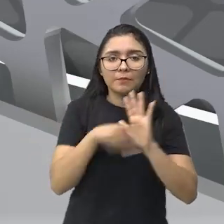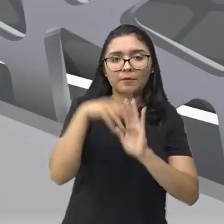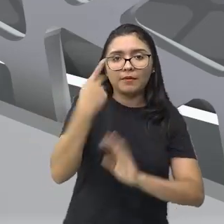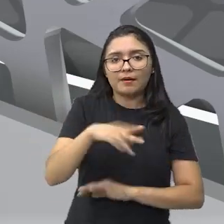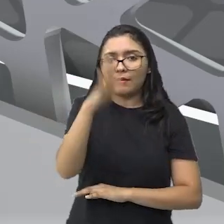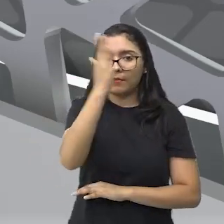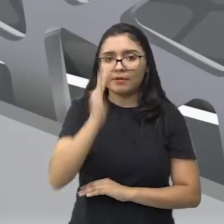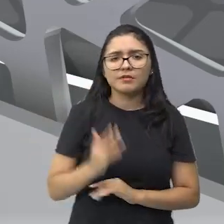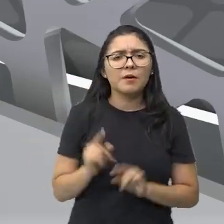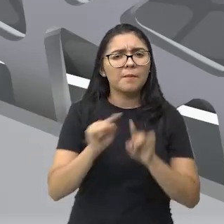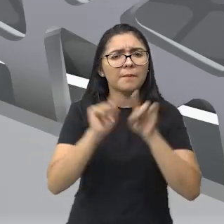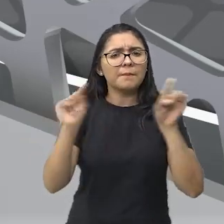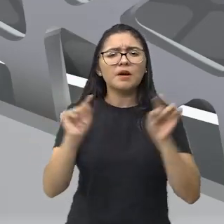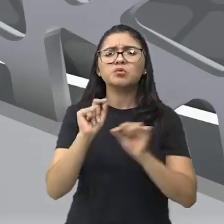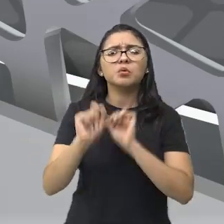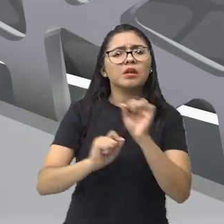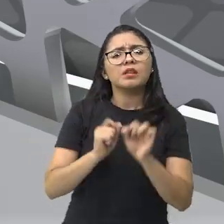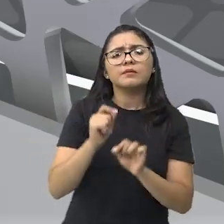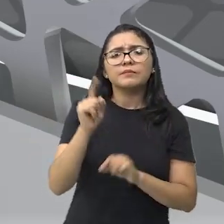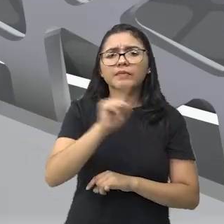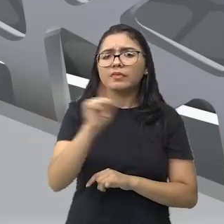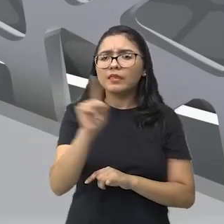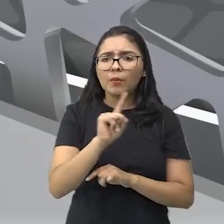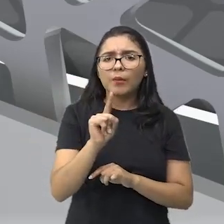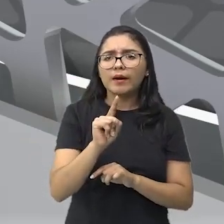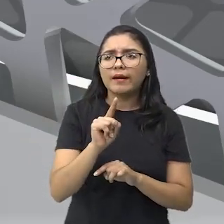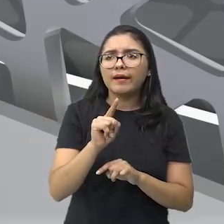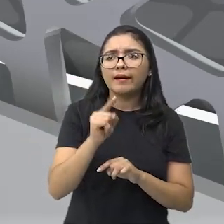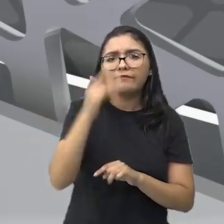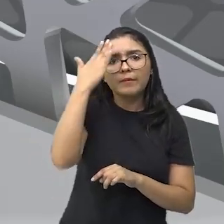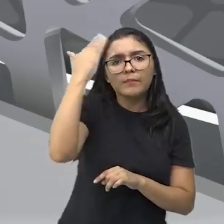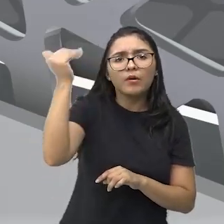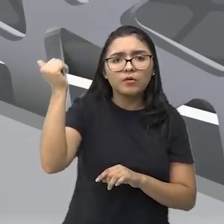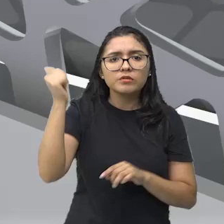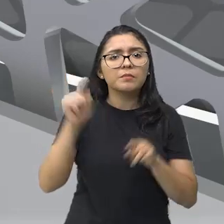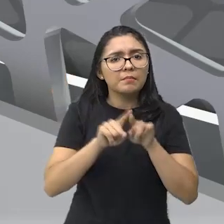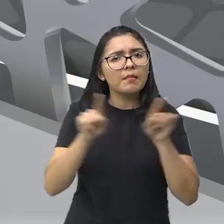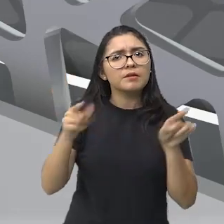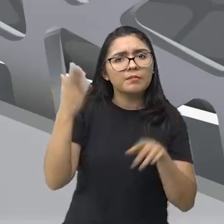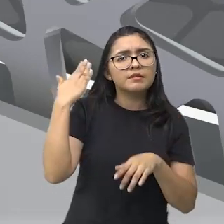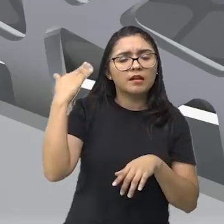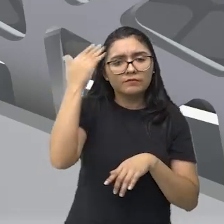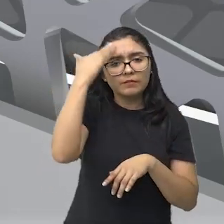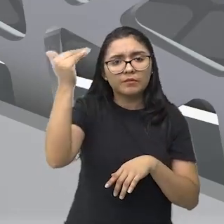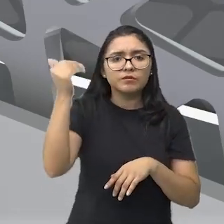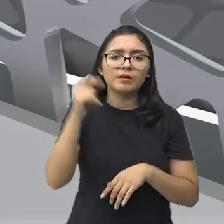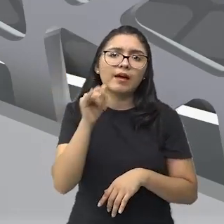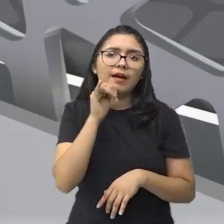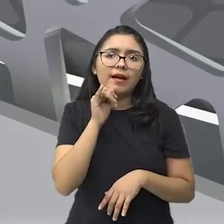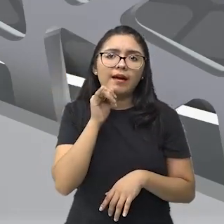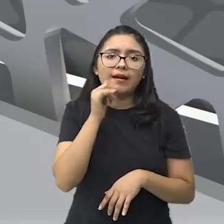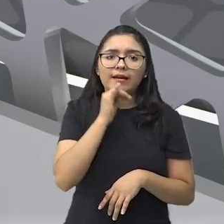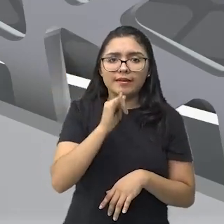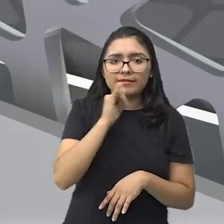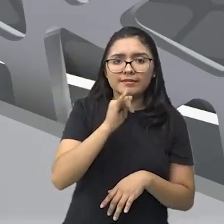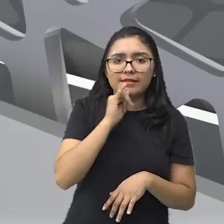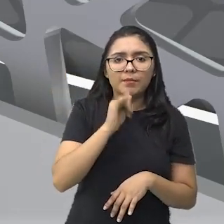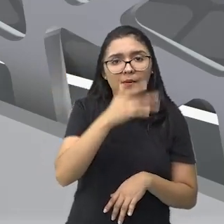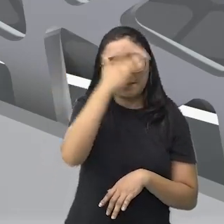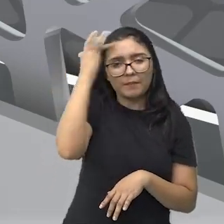que não é clássico, mas que fez sucesso? Eu posso citar, vamos dizer, um personagem do Big Brother número